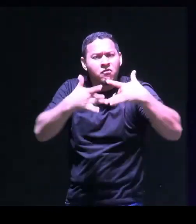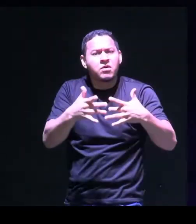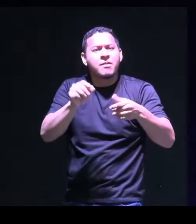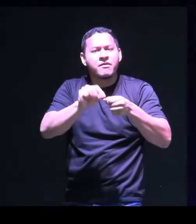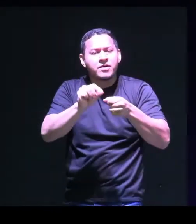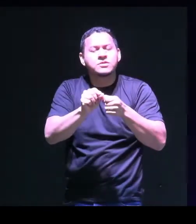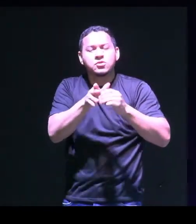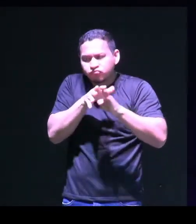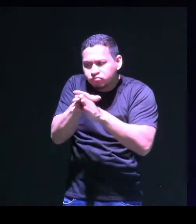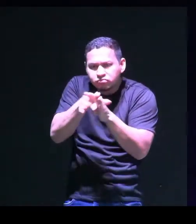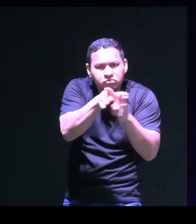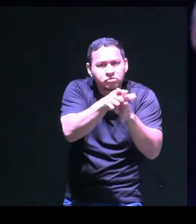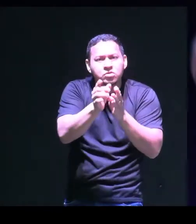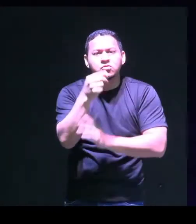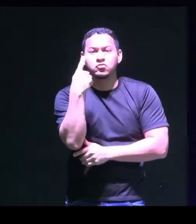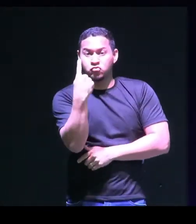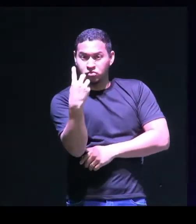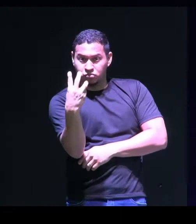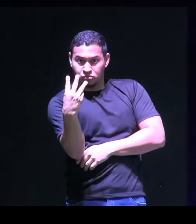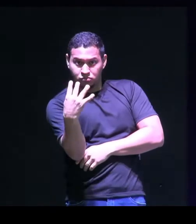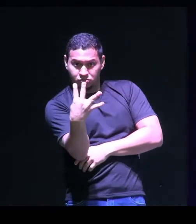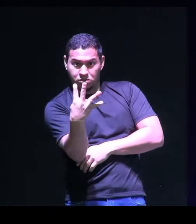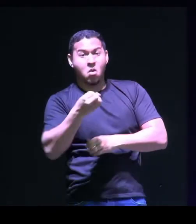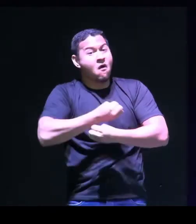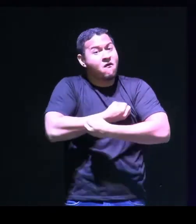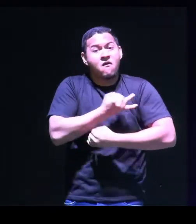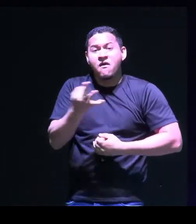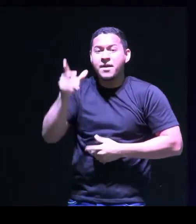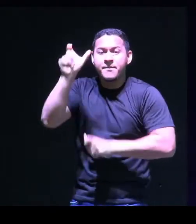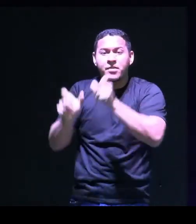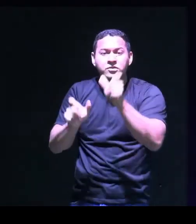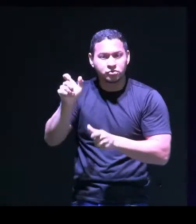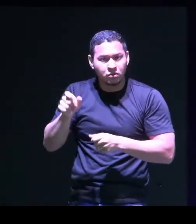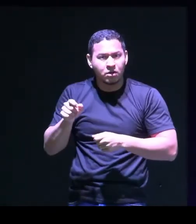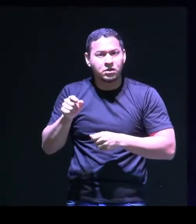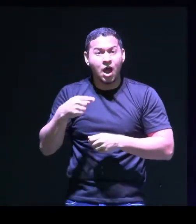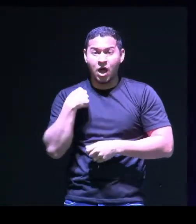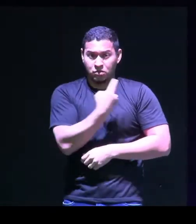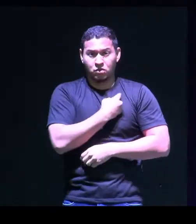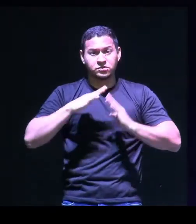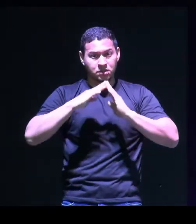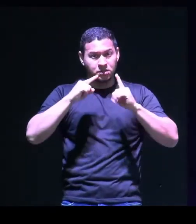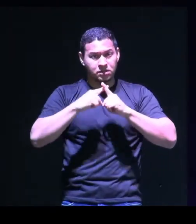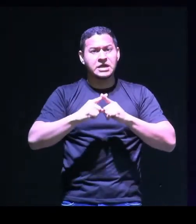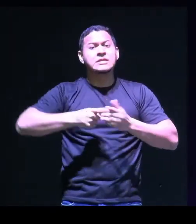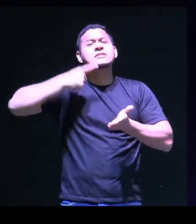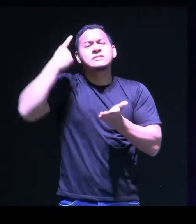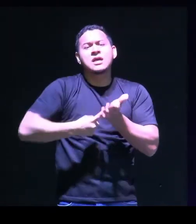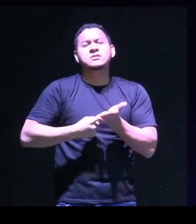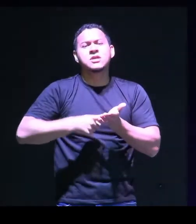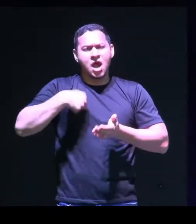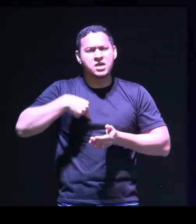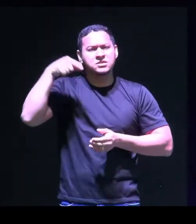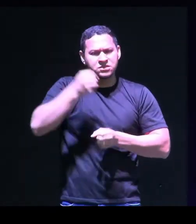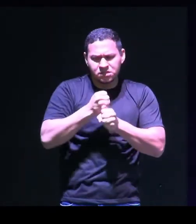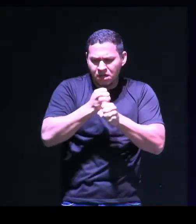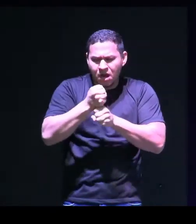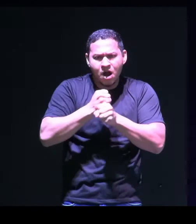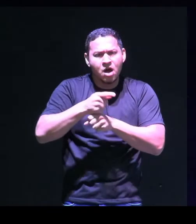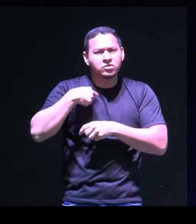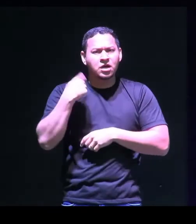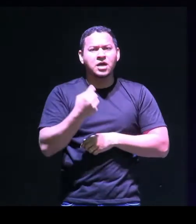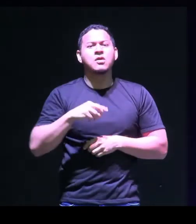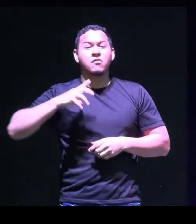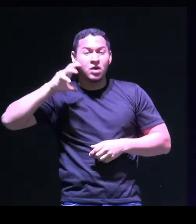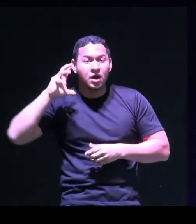o orientador de 1, 2, 3 pessoas. Sabe, irmão, se a nossa igreja decidisse esse ano, cada um vai ganhar mais